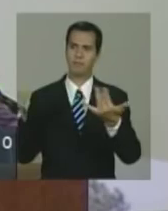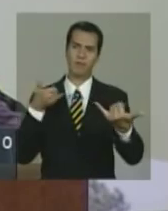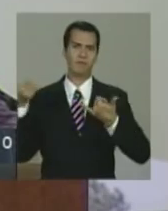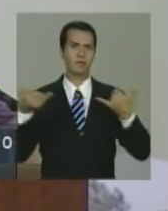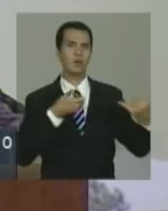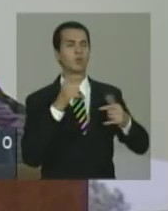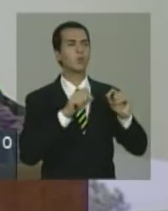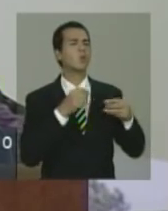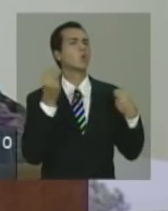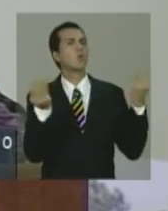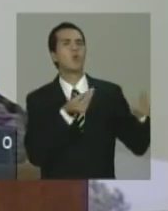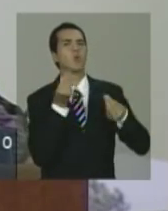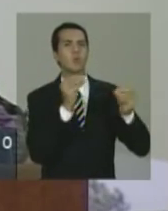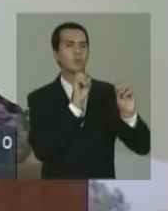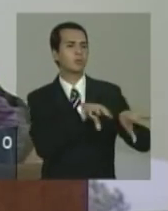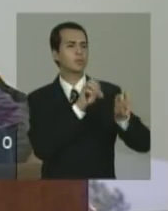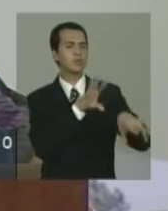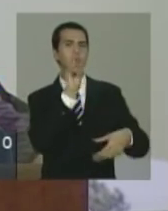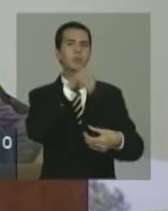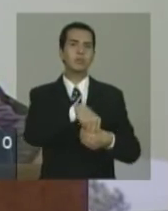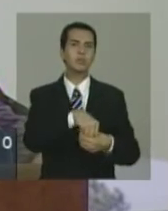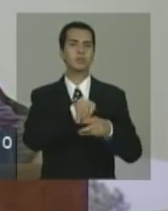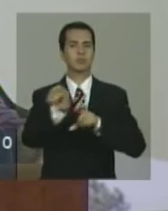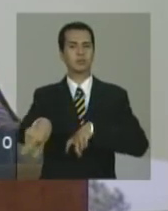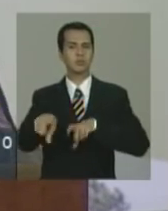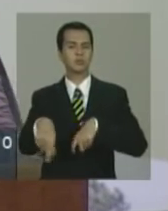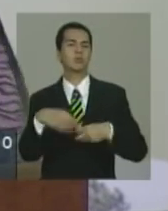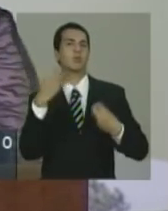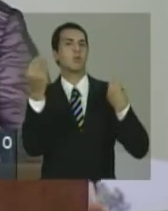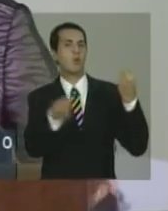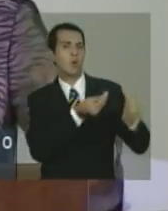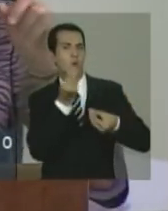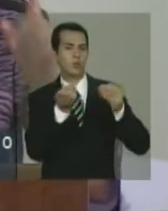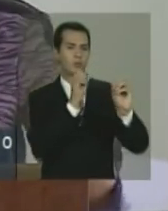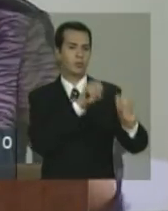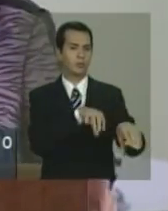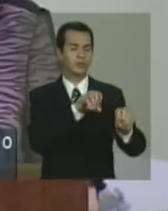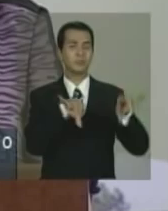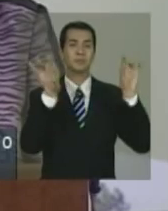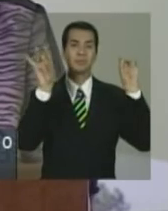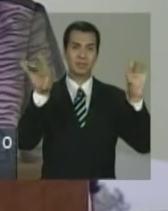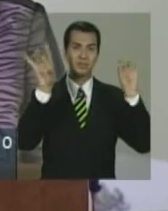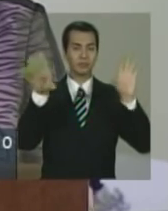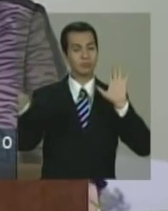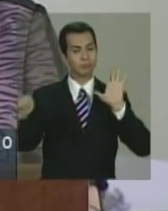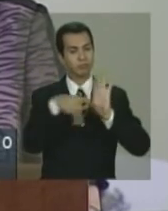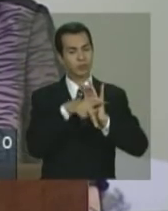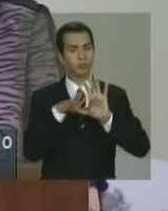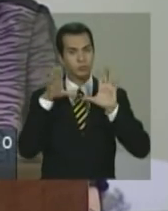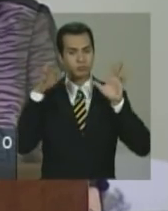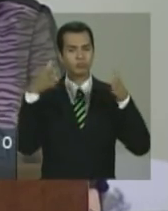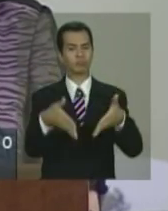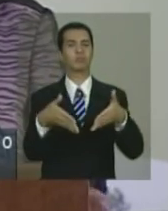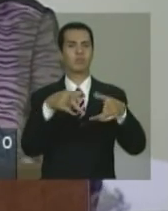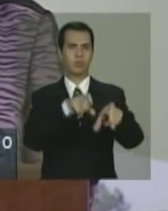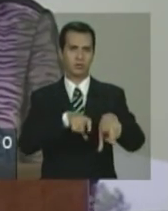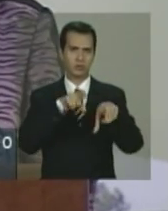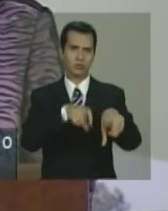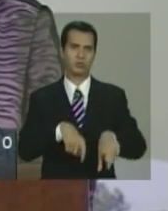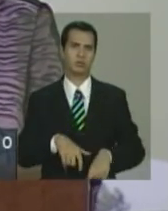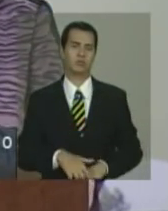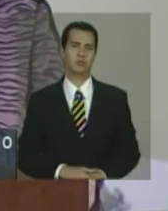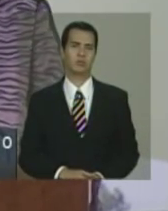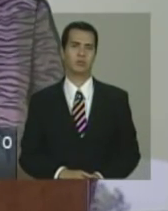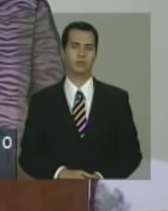educação no campo brasileiro? Como é que fica uma educação específica voltada para a agricultura?